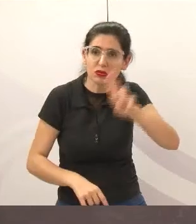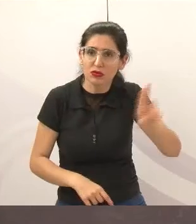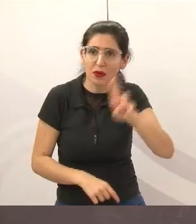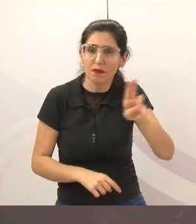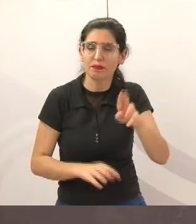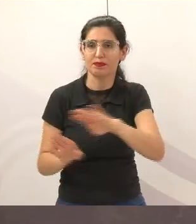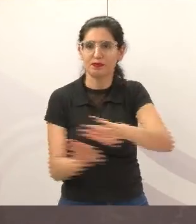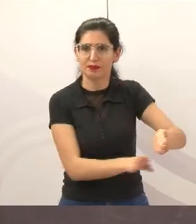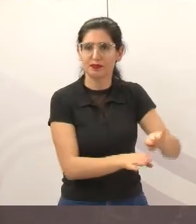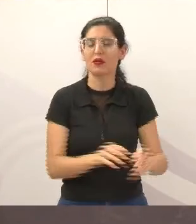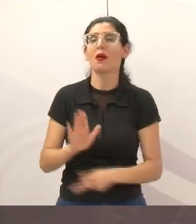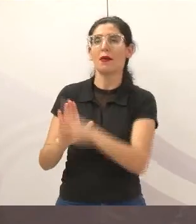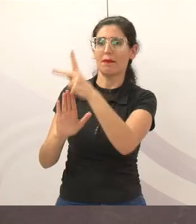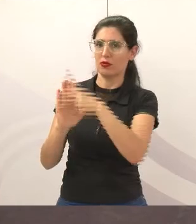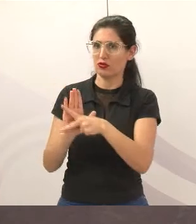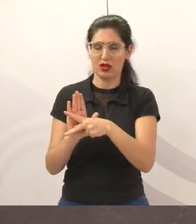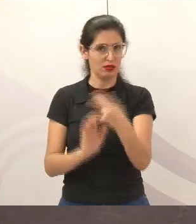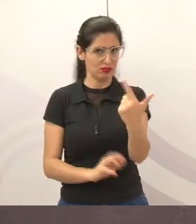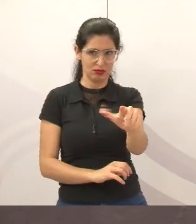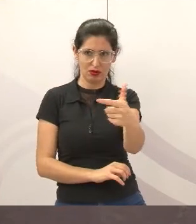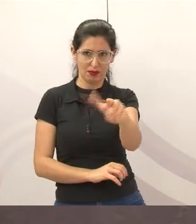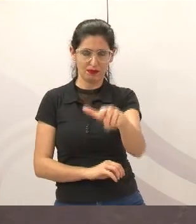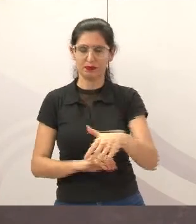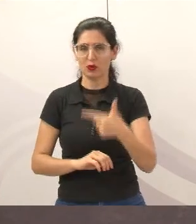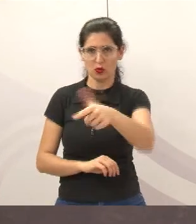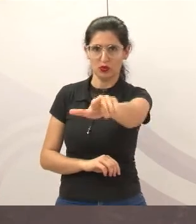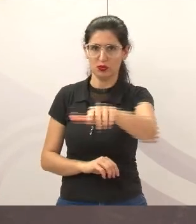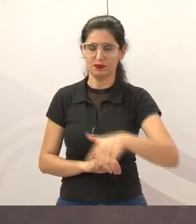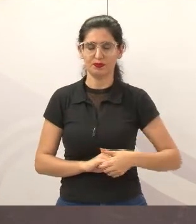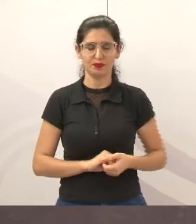Não temos mais projeto para hoje.